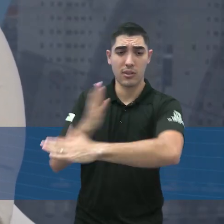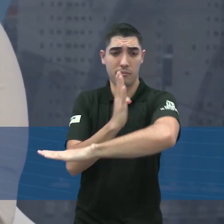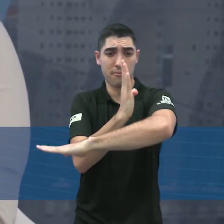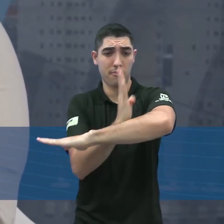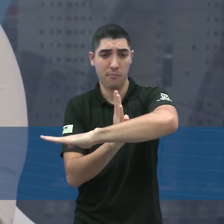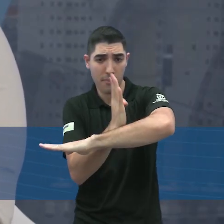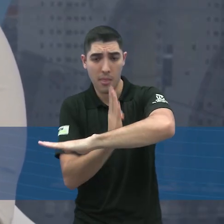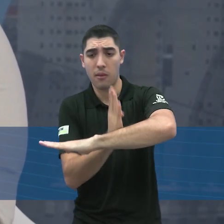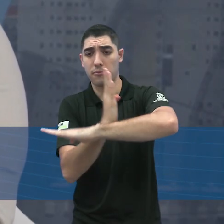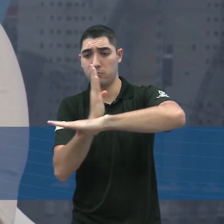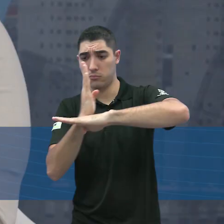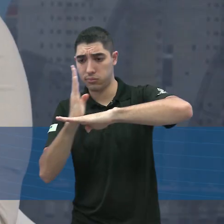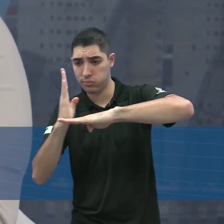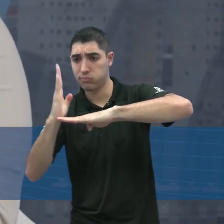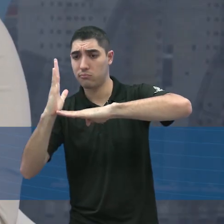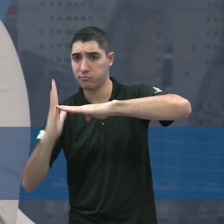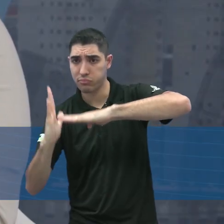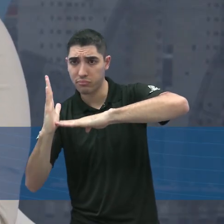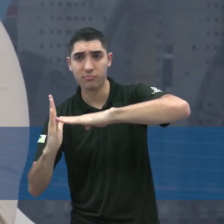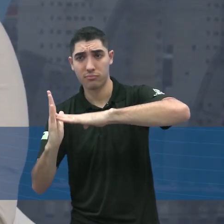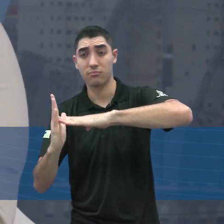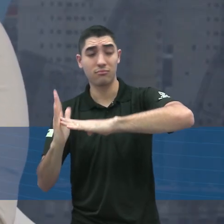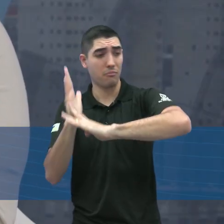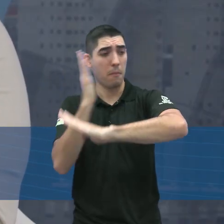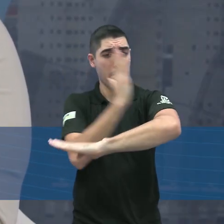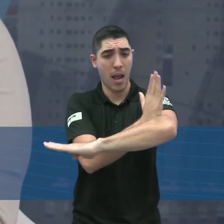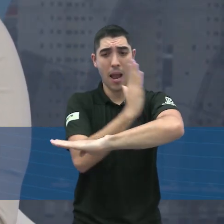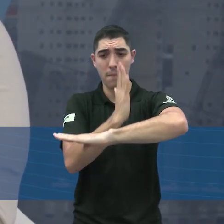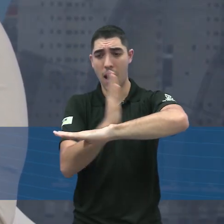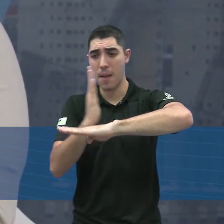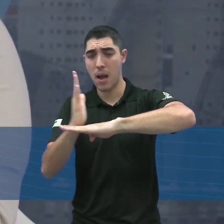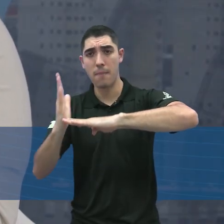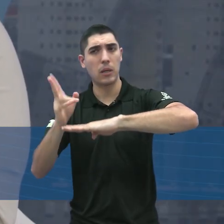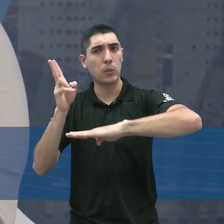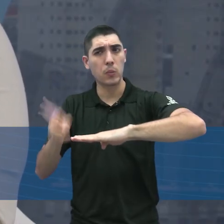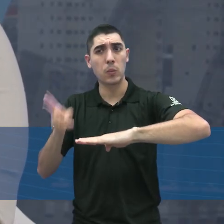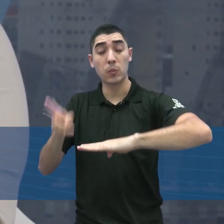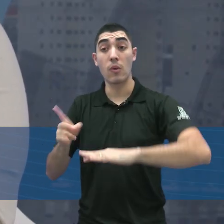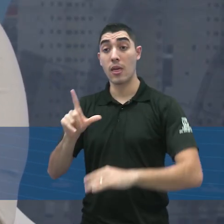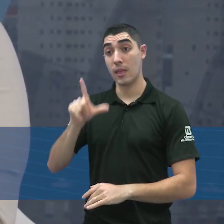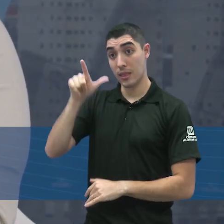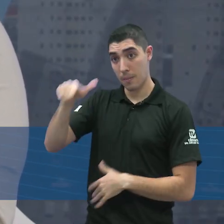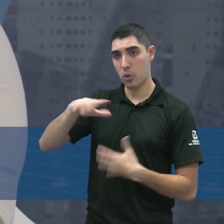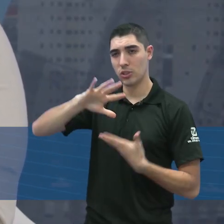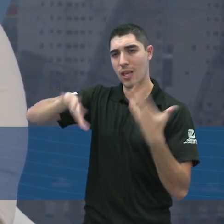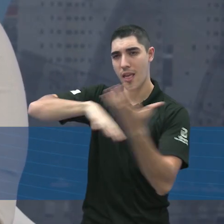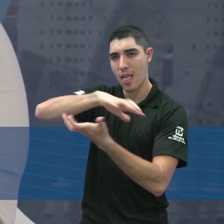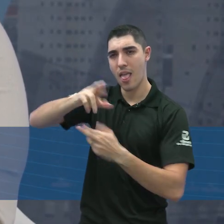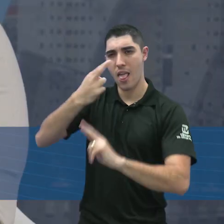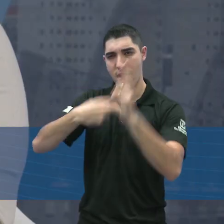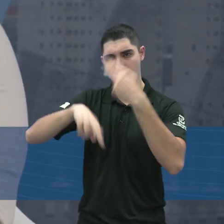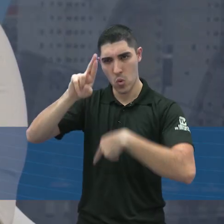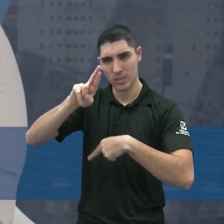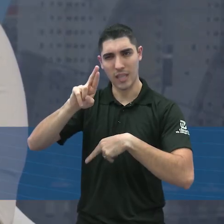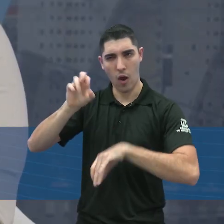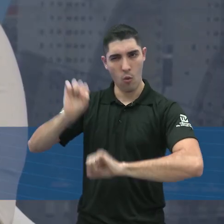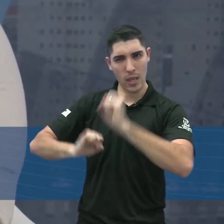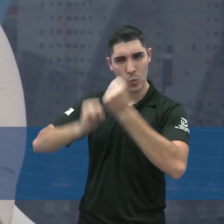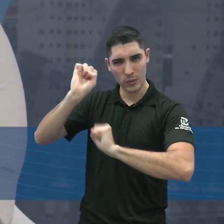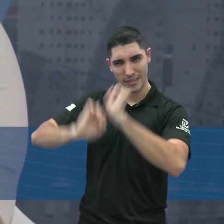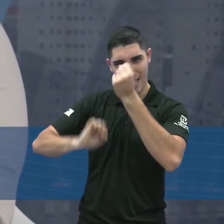Idade Média, a modernidade, e em tempos recentes, né, pós-revolução industrial, esse conceito ele